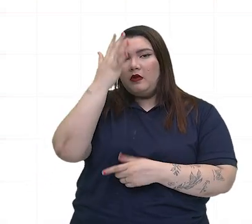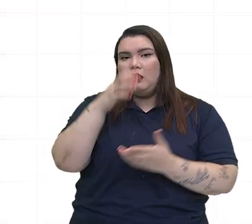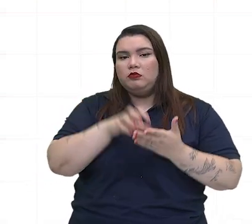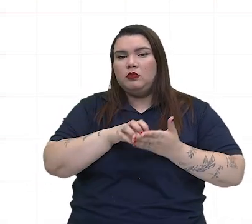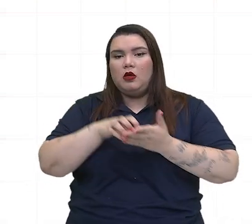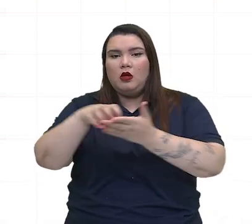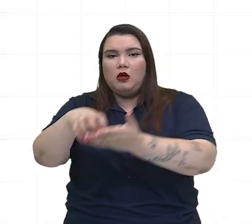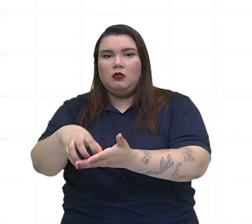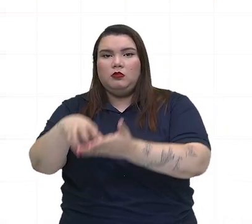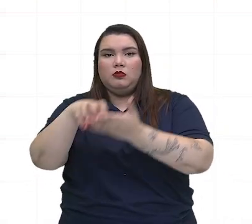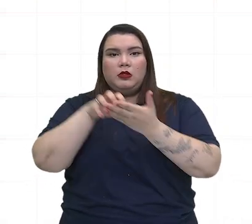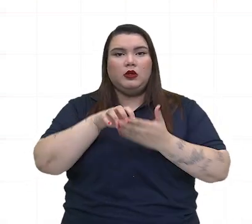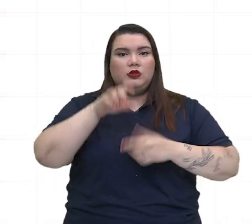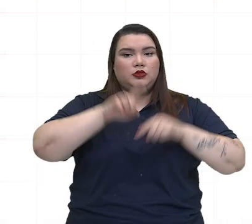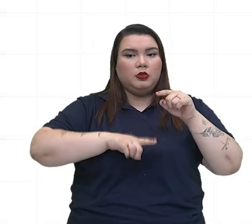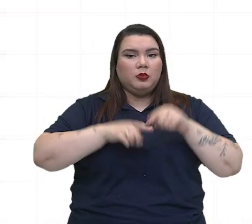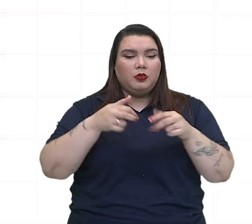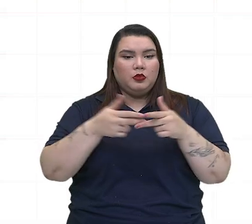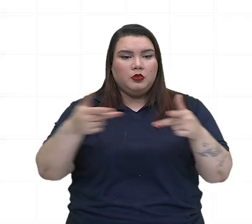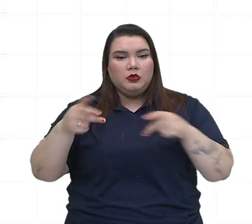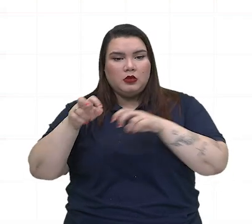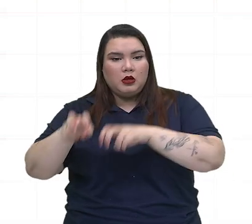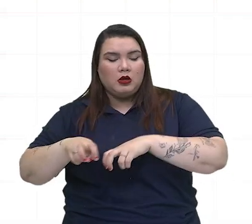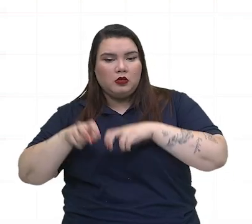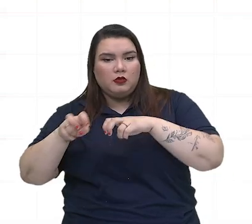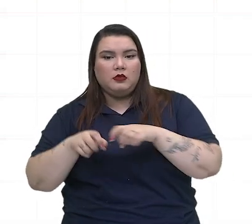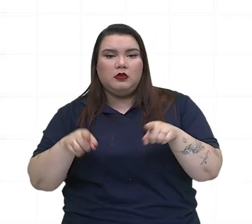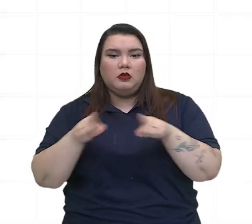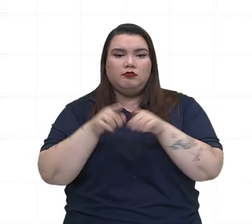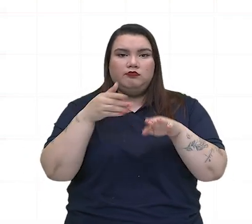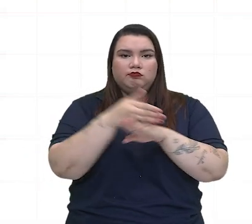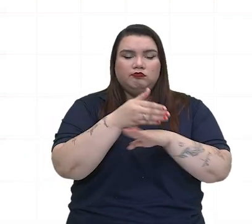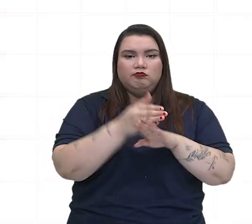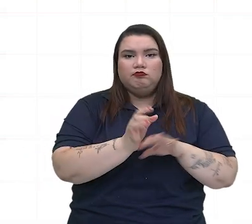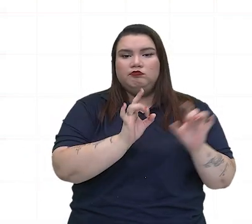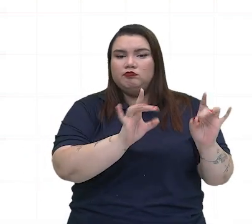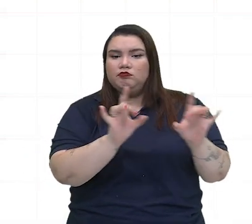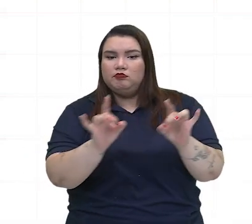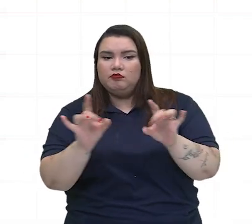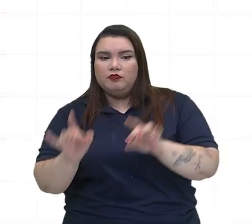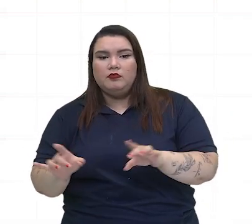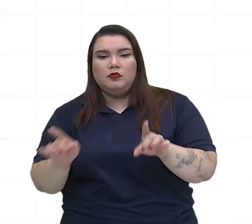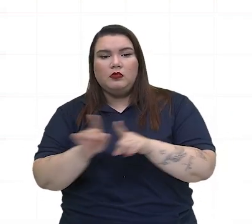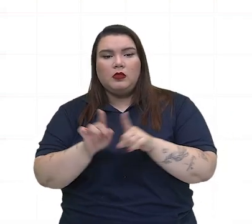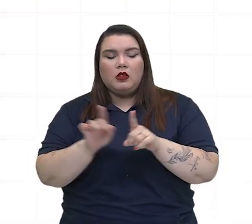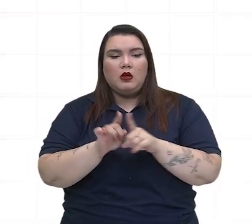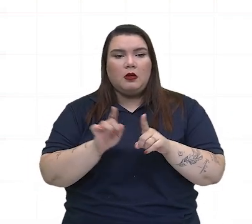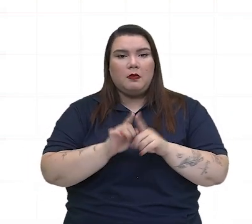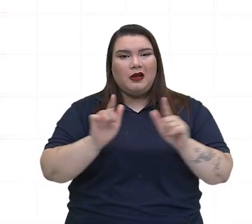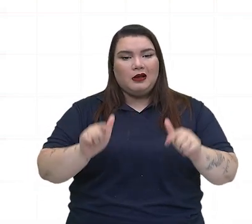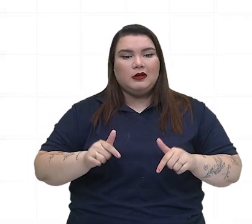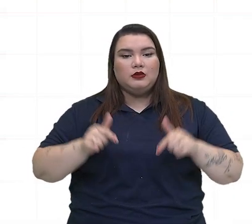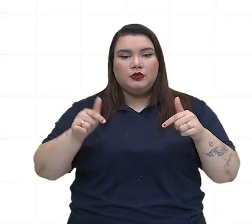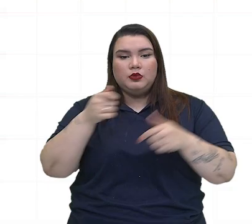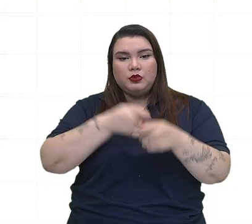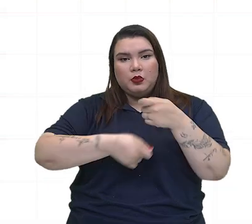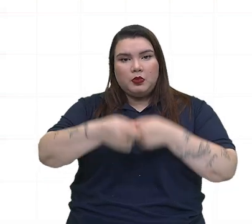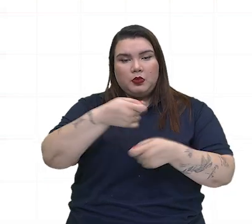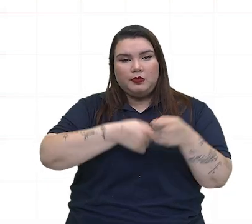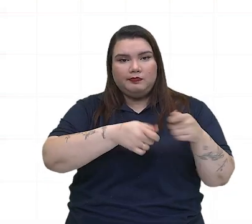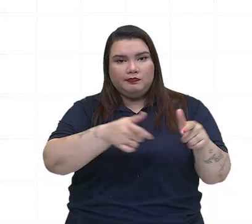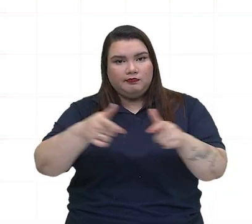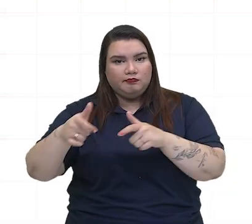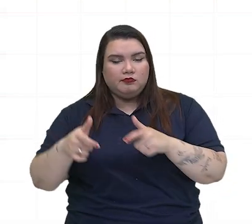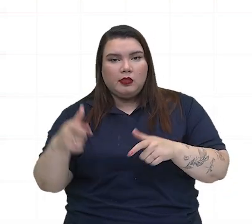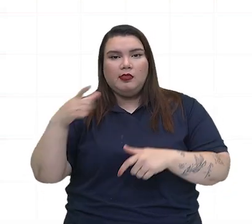de produtos agrícolas, o acesso a mercados e o desenvolvimento das